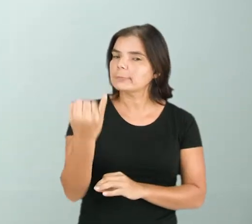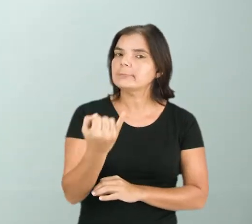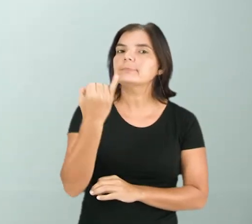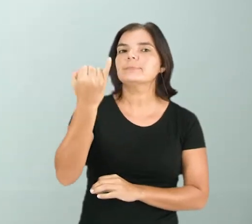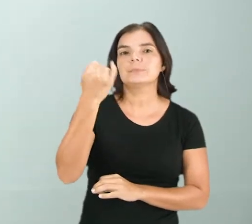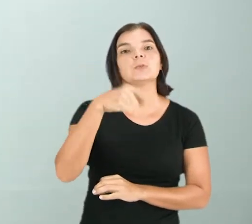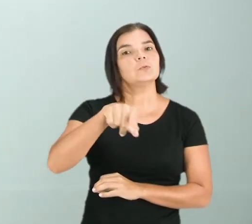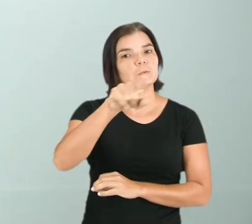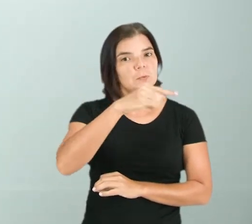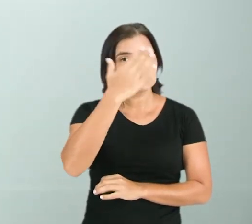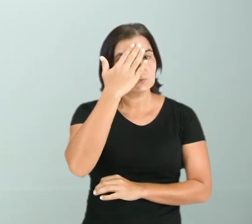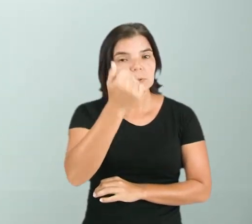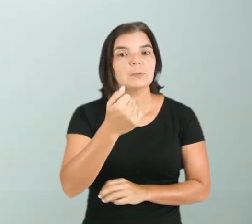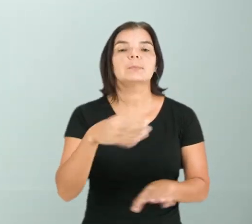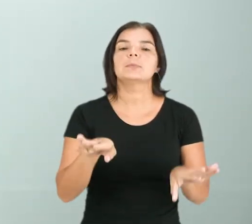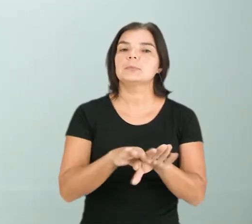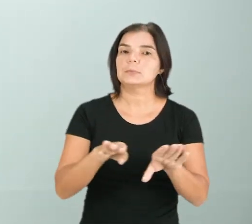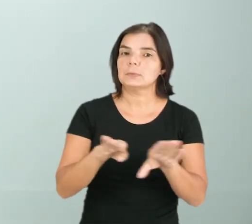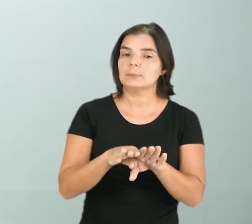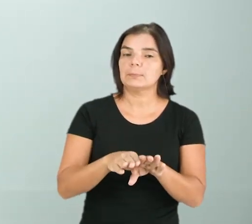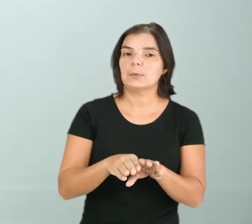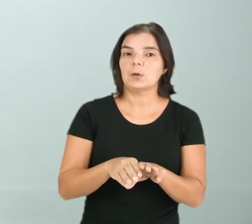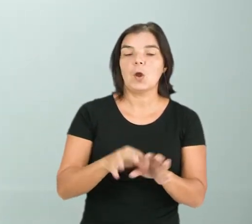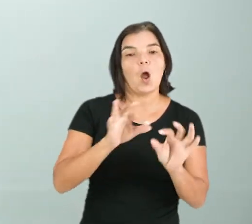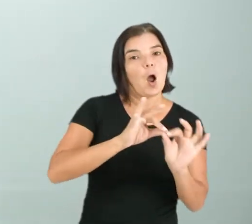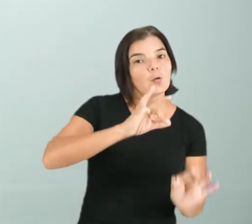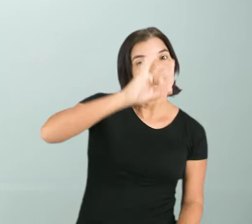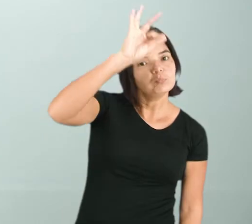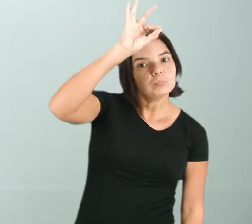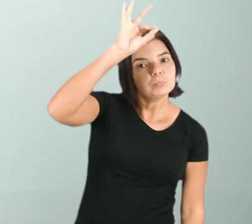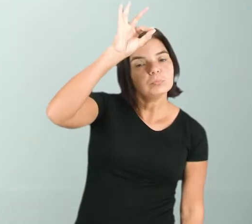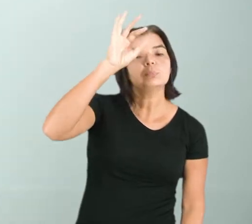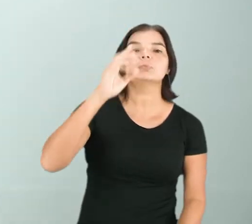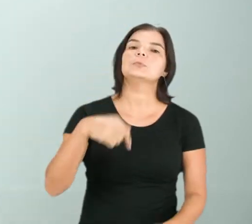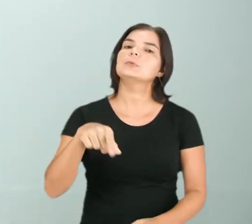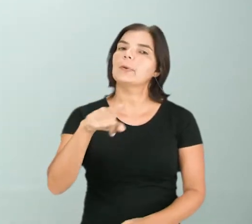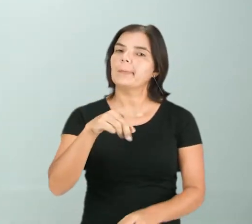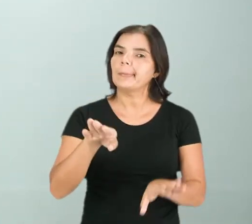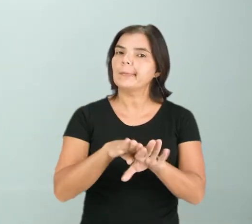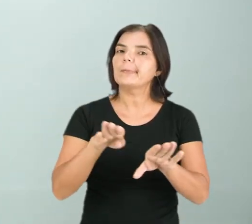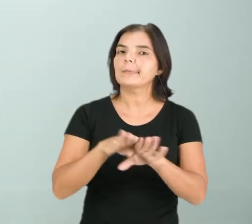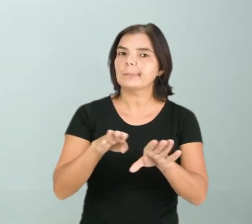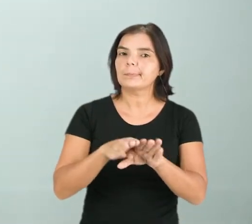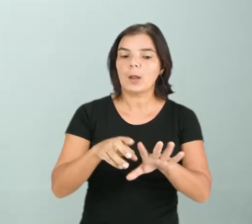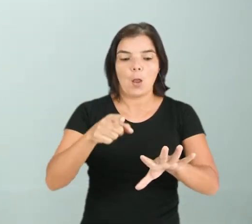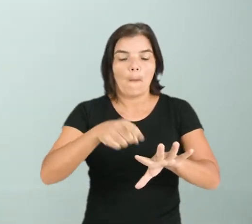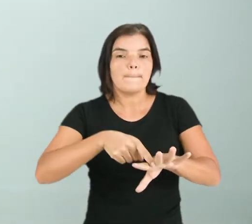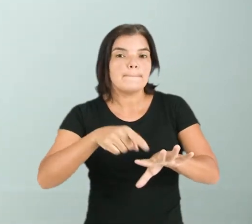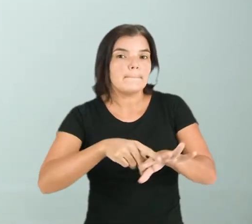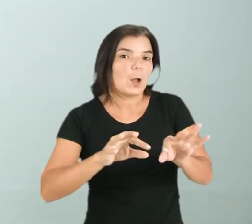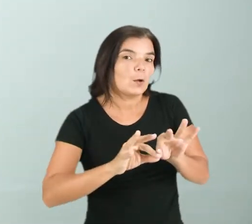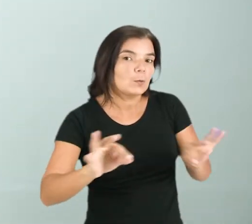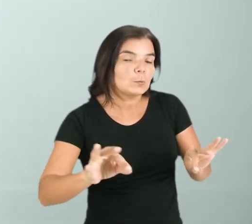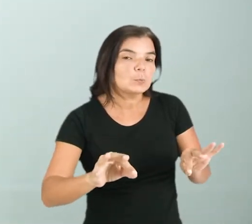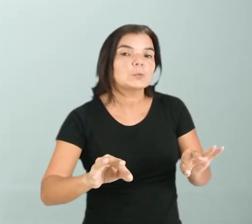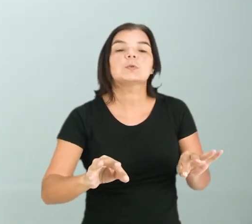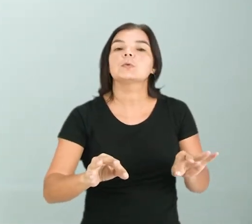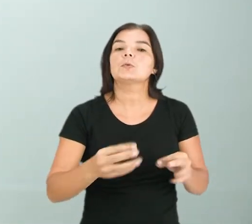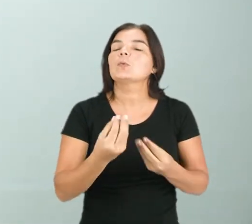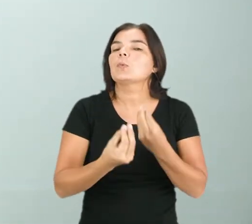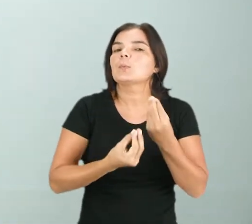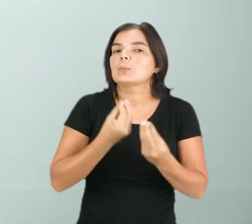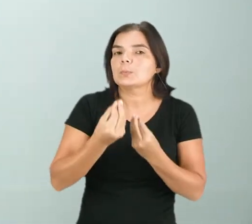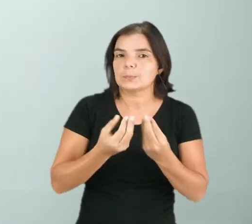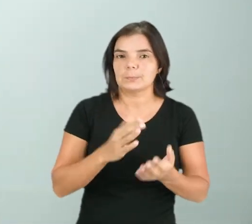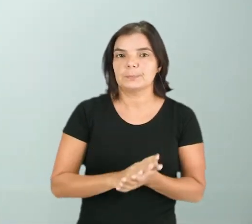importante você saber. Você saber a sua altura, né? Você saber o tamanho do seu pé, né? Você saber as